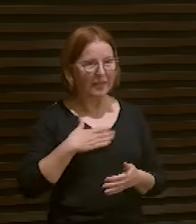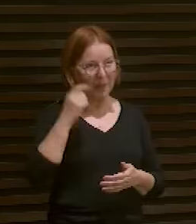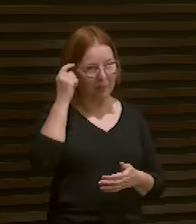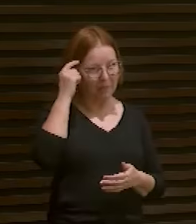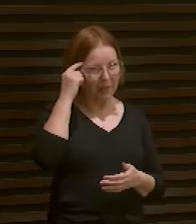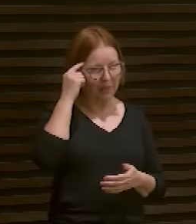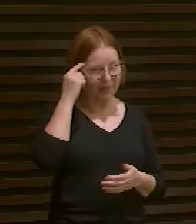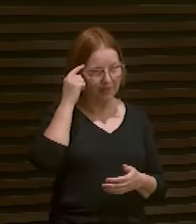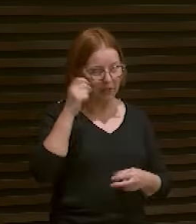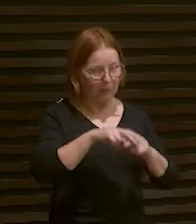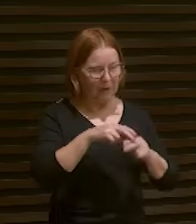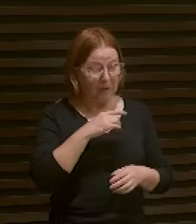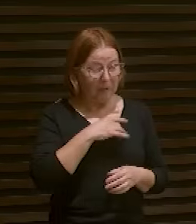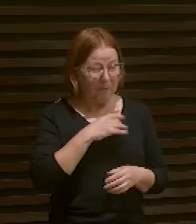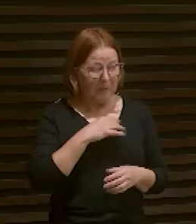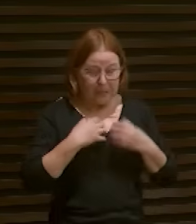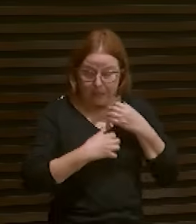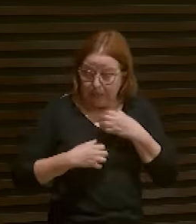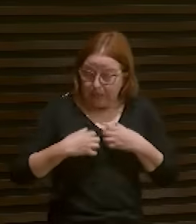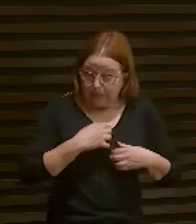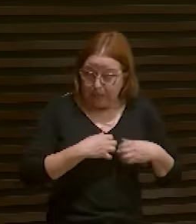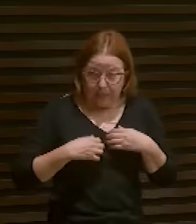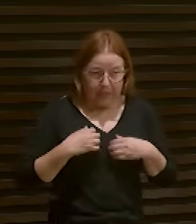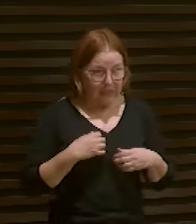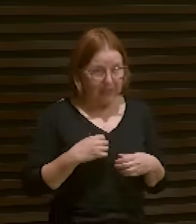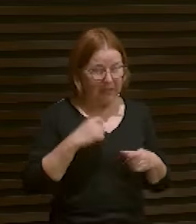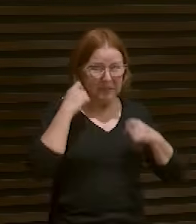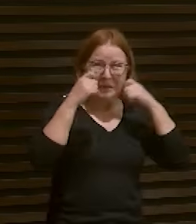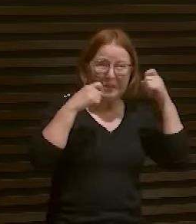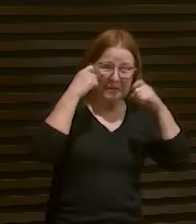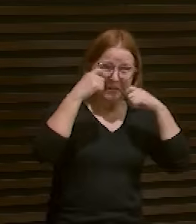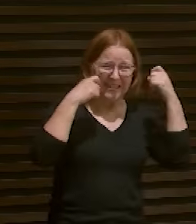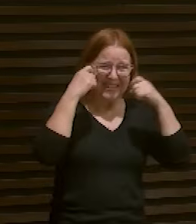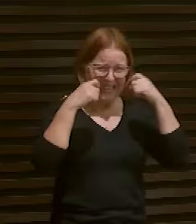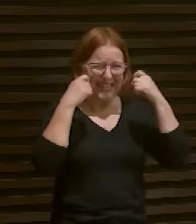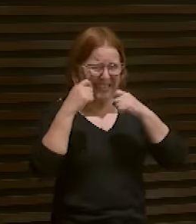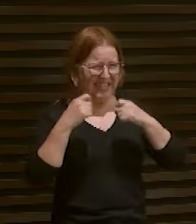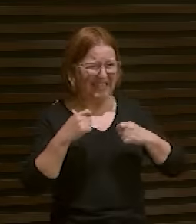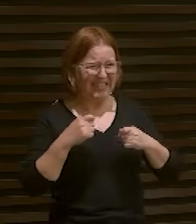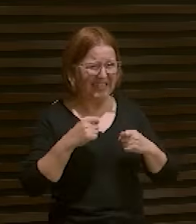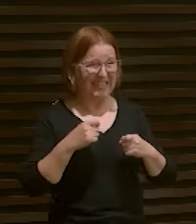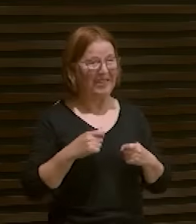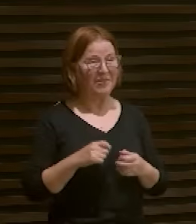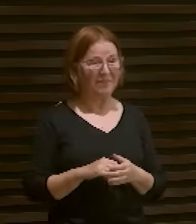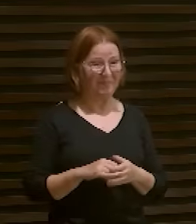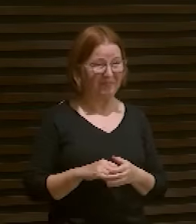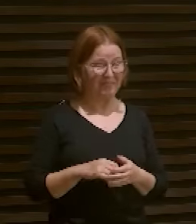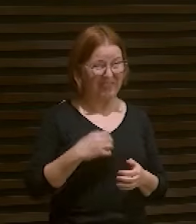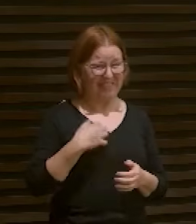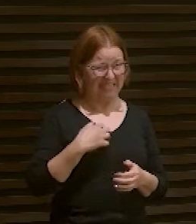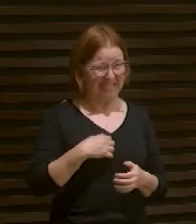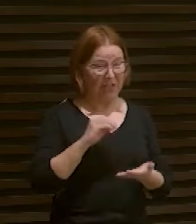os meus medos, as minhas ansiedades, as minhas preocupações, o meu estresse, a minha falta